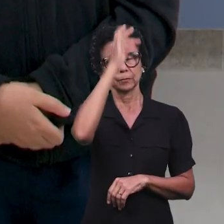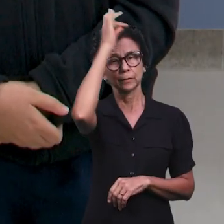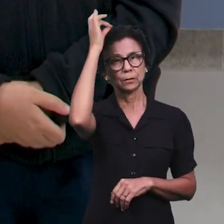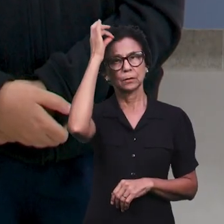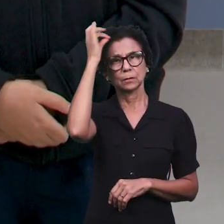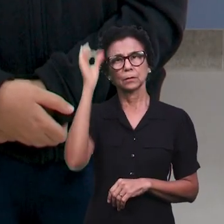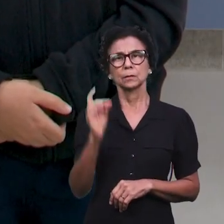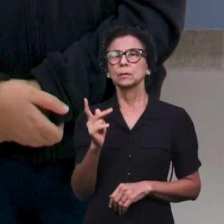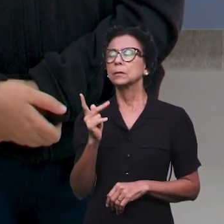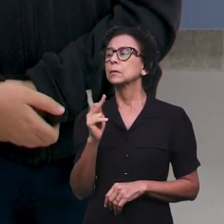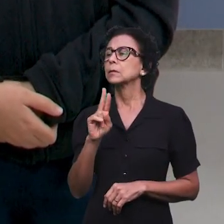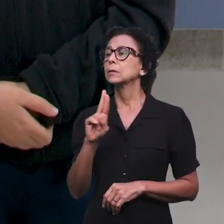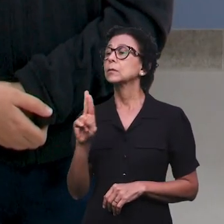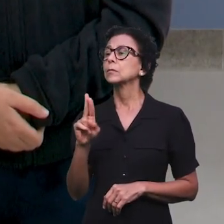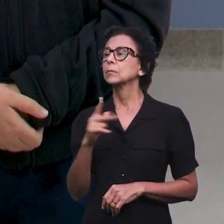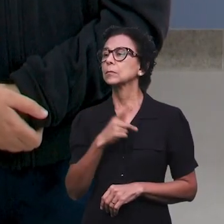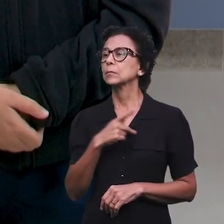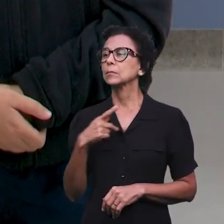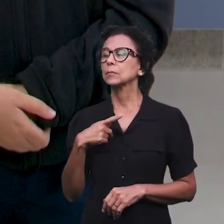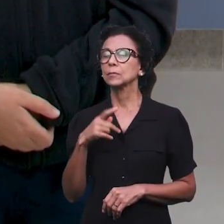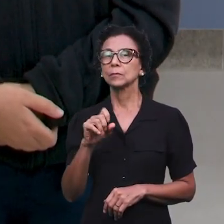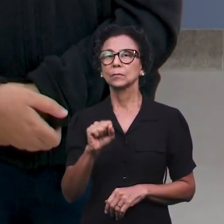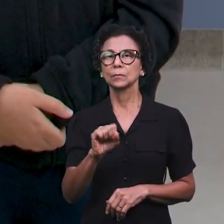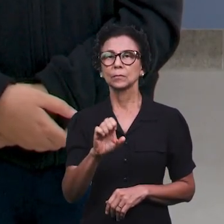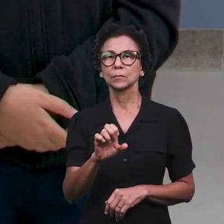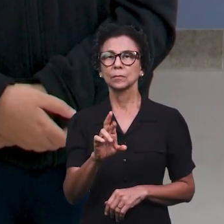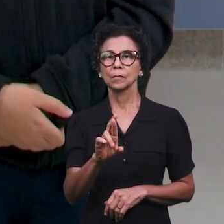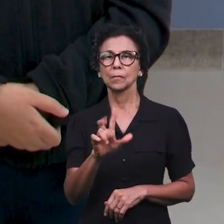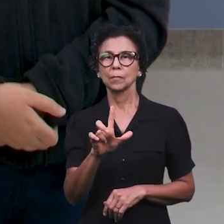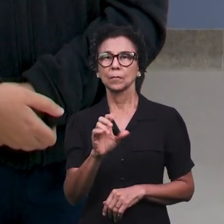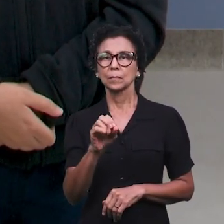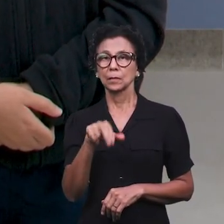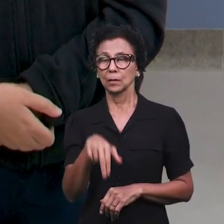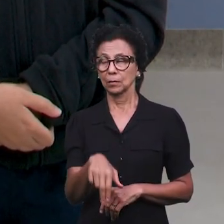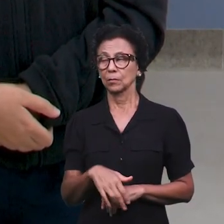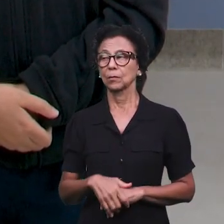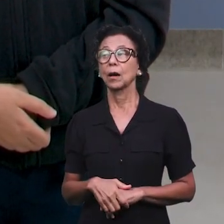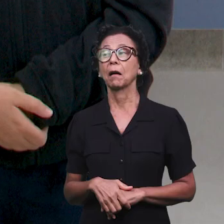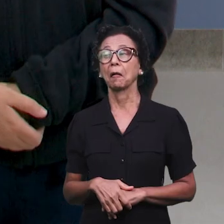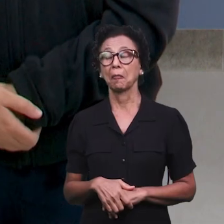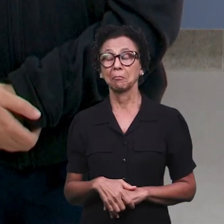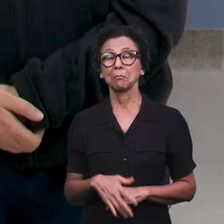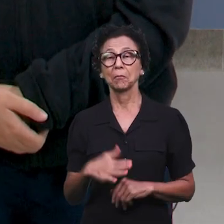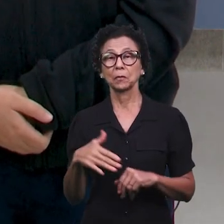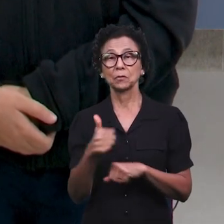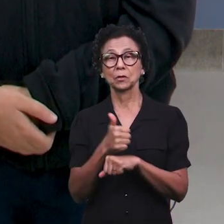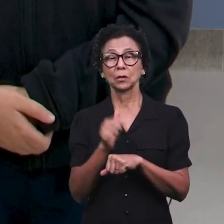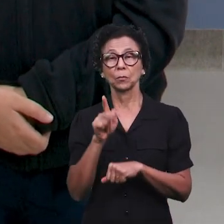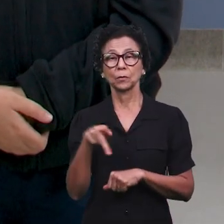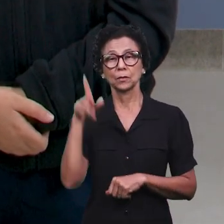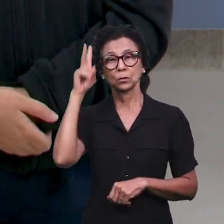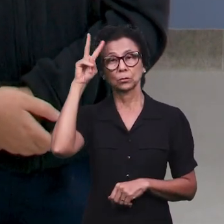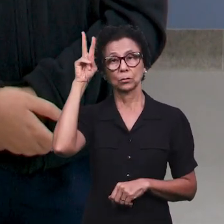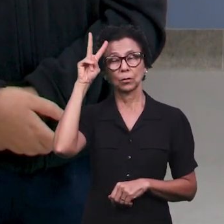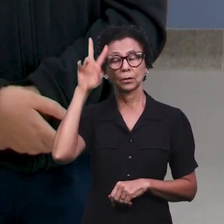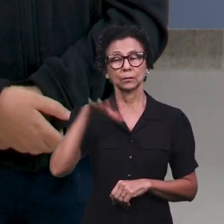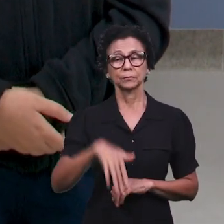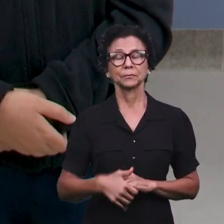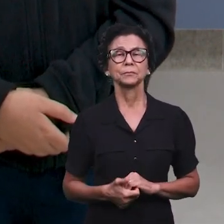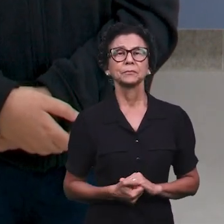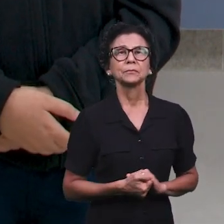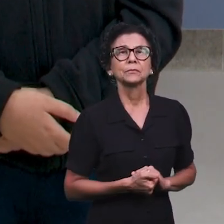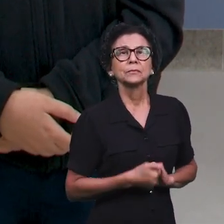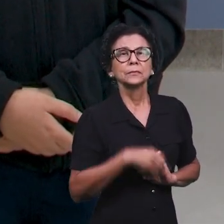Santo. E quem é o pastor lá? Serlon. Pastor Serlon, professor de história, gente boa, né? Vamos lá, ó. Nós vamos